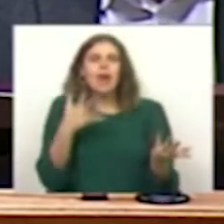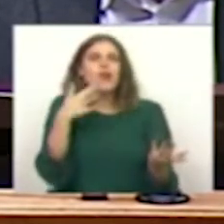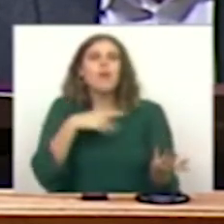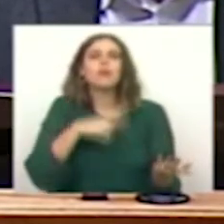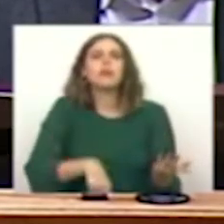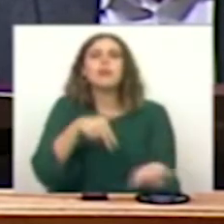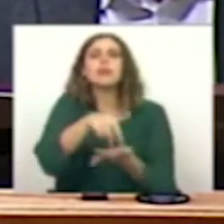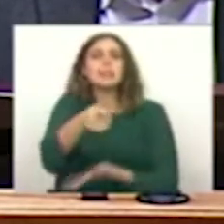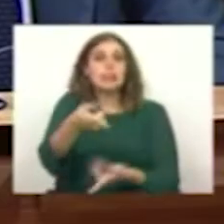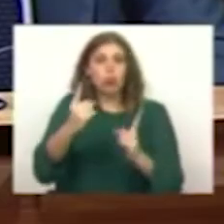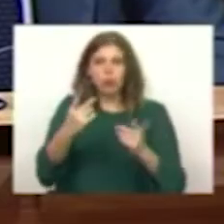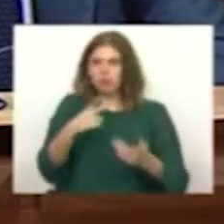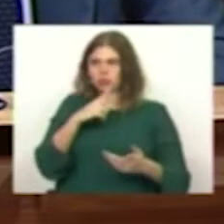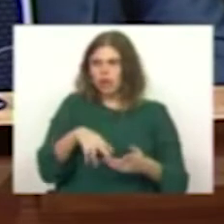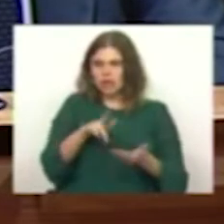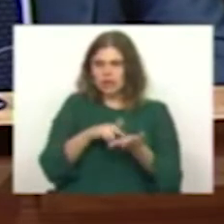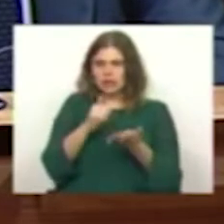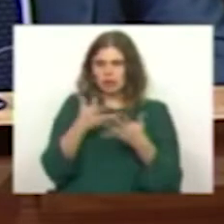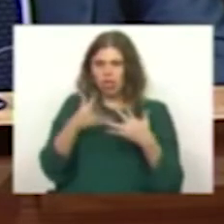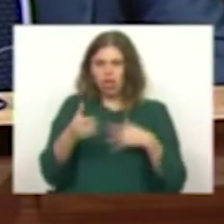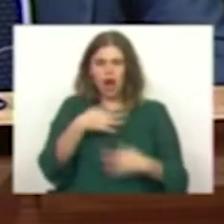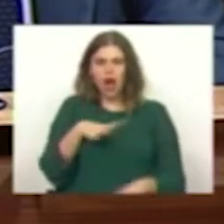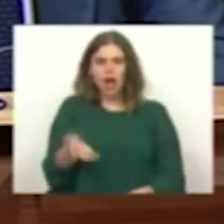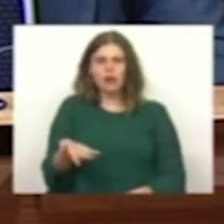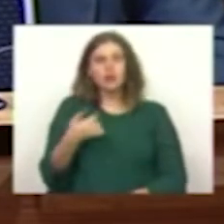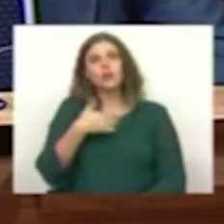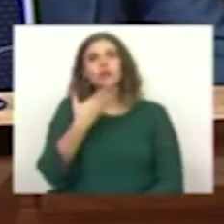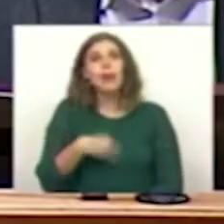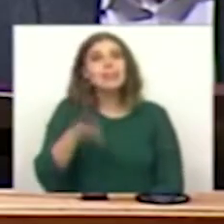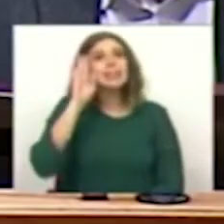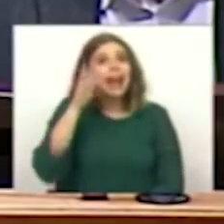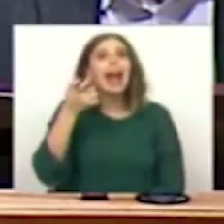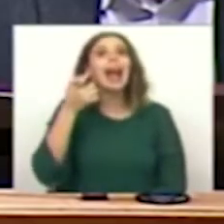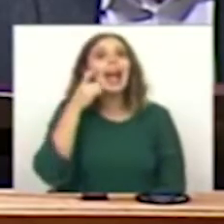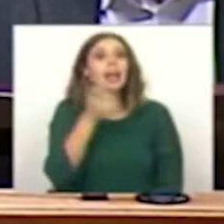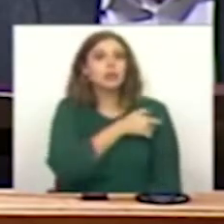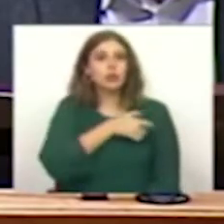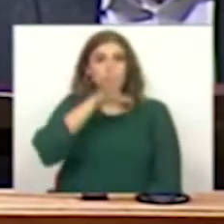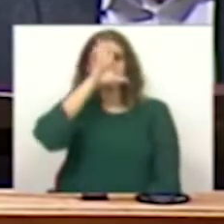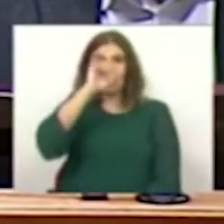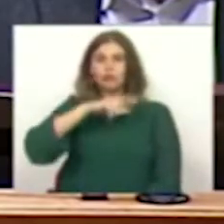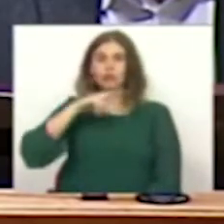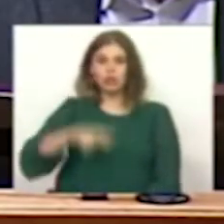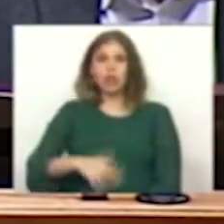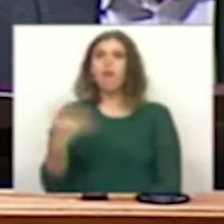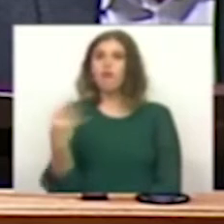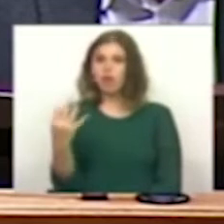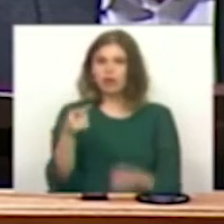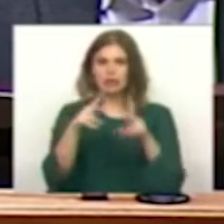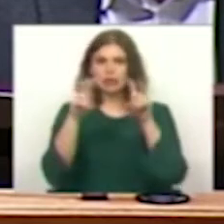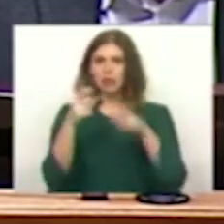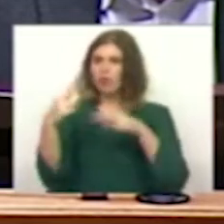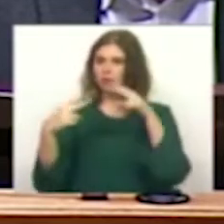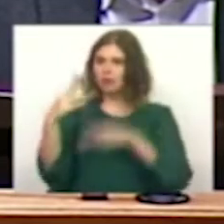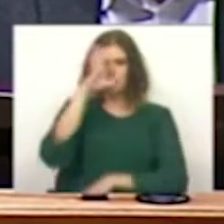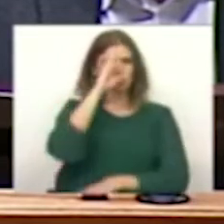Portugal ter esta posição. Portugal sempre quis essa transparência. E, portanto, eu queria saber quem é que representou o Estado português. Sendo matéria